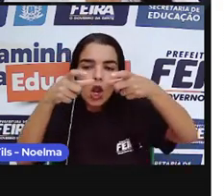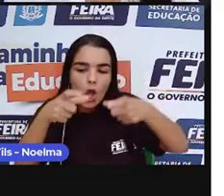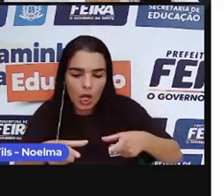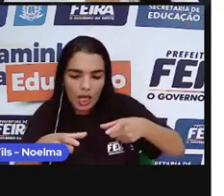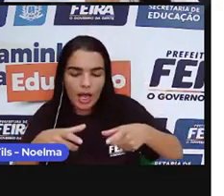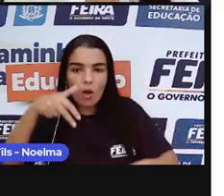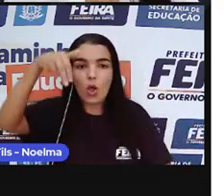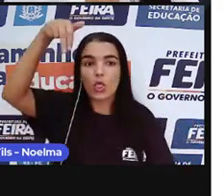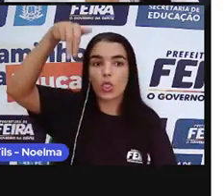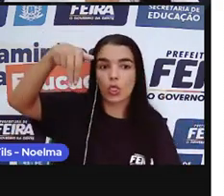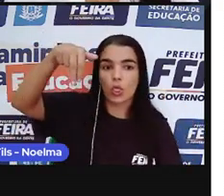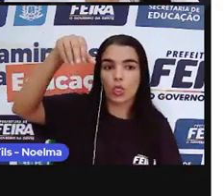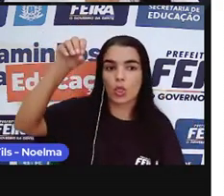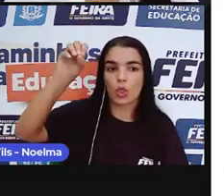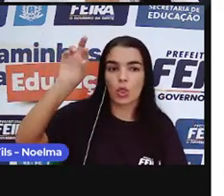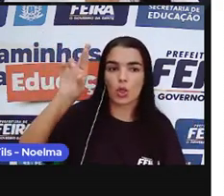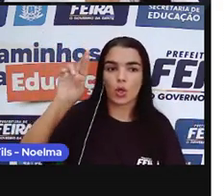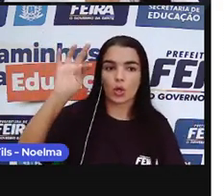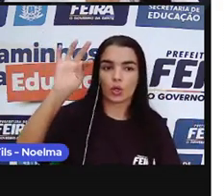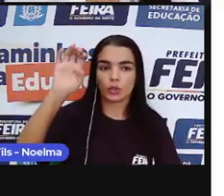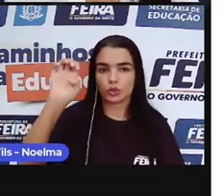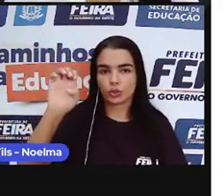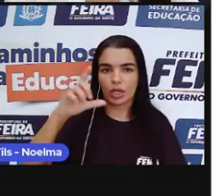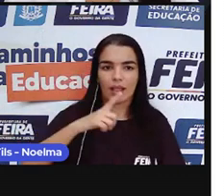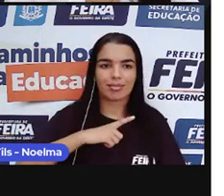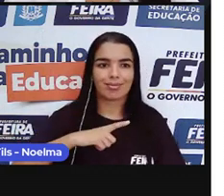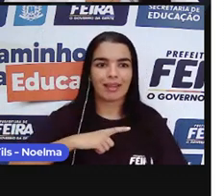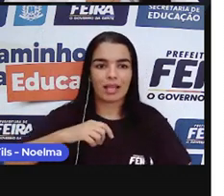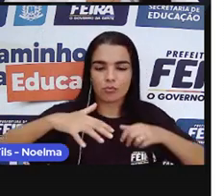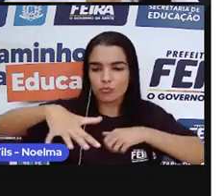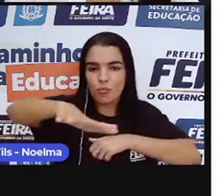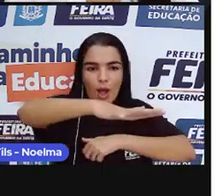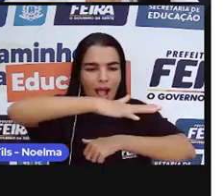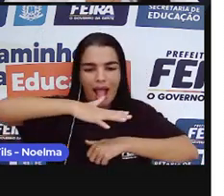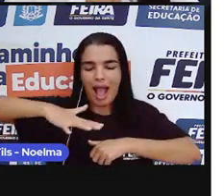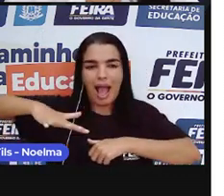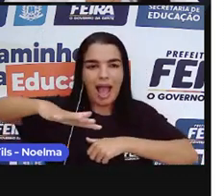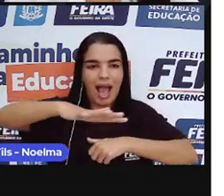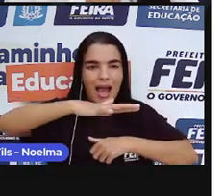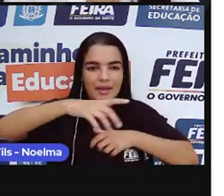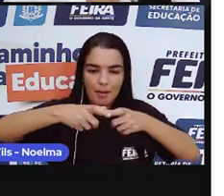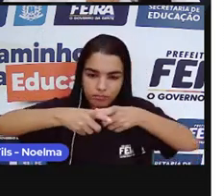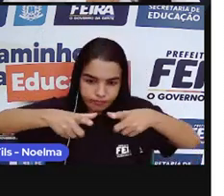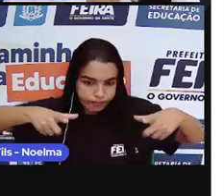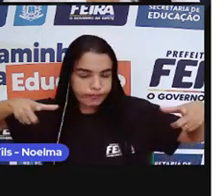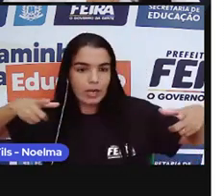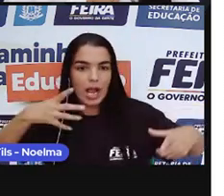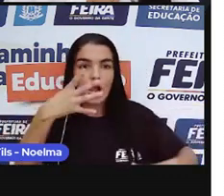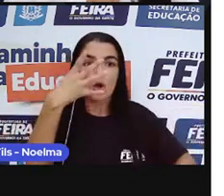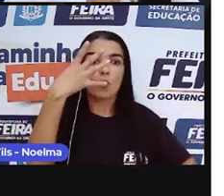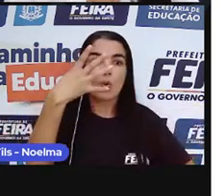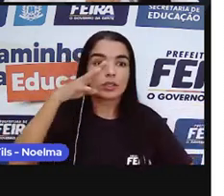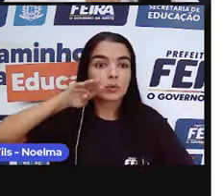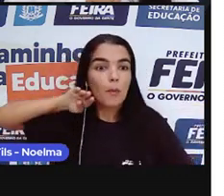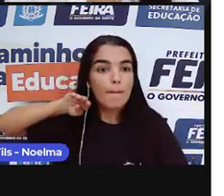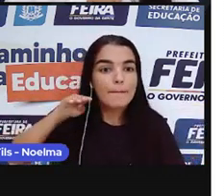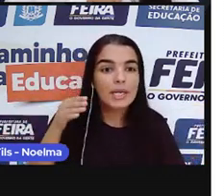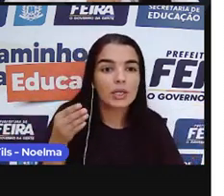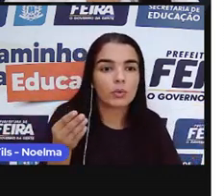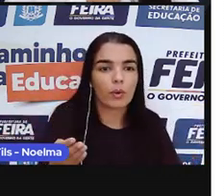norte do Brasil, né? Ocupa aí uma área de mais de 4 milhões de quilômetros quadrados. Cerca de um